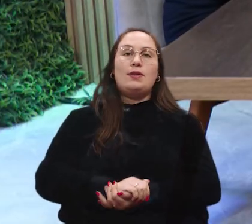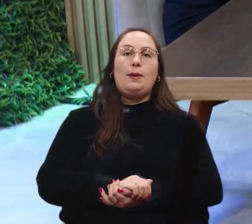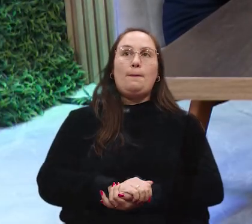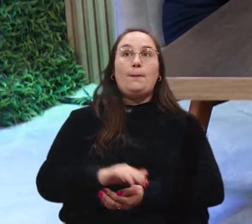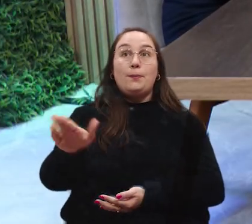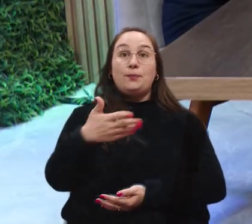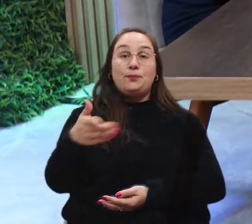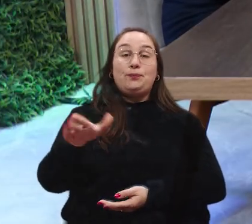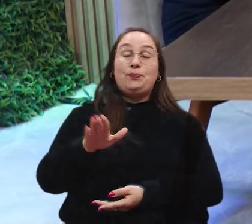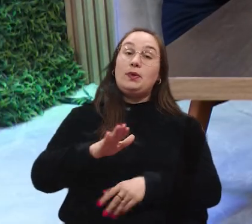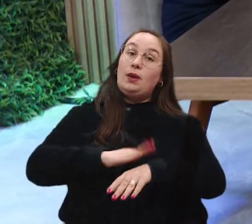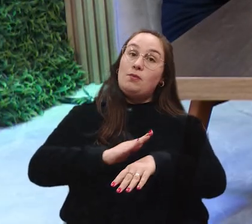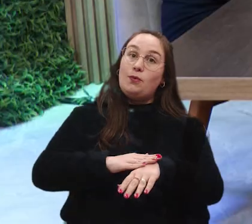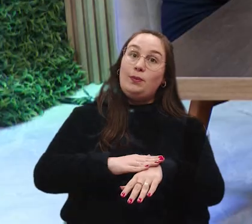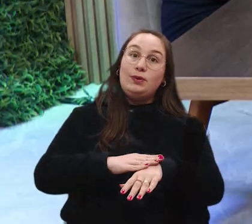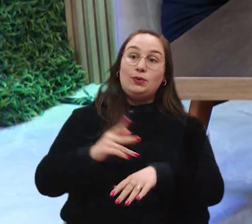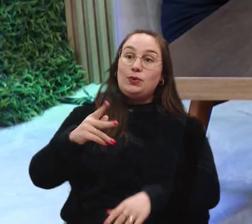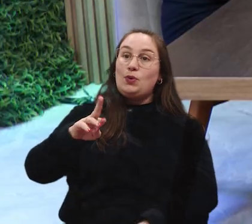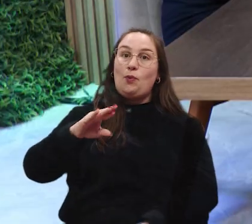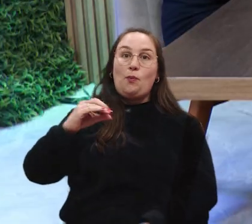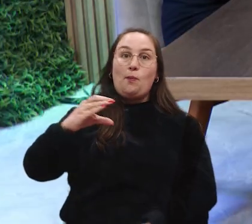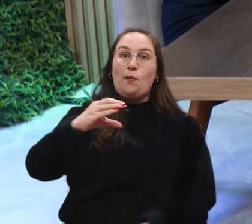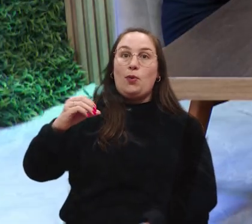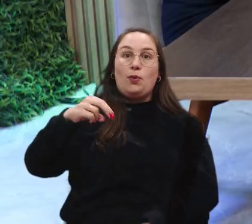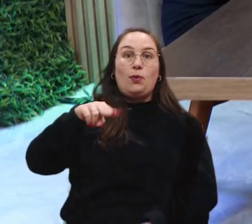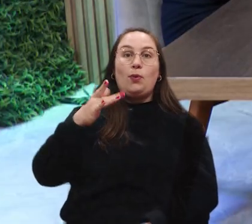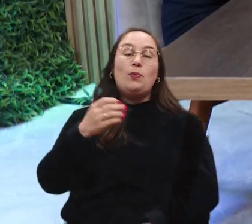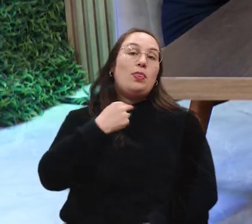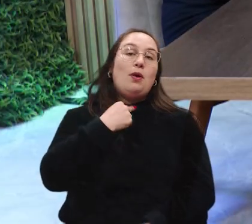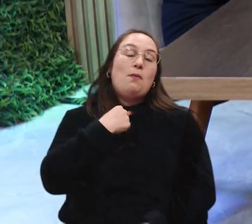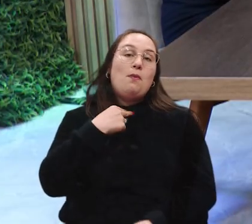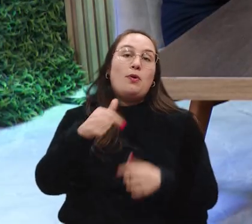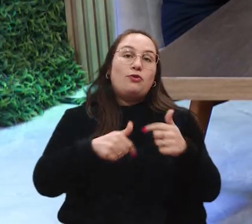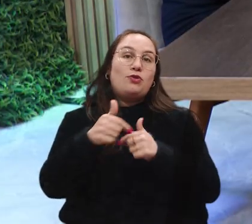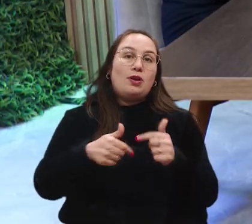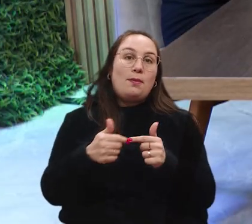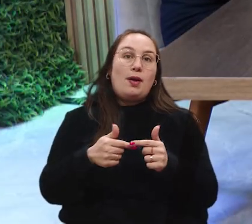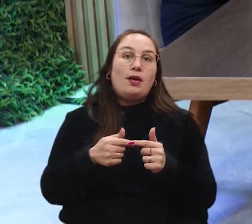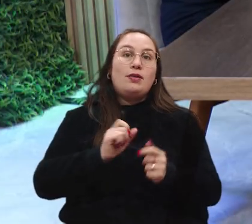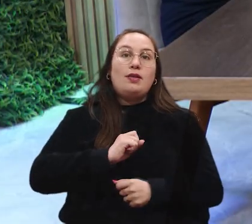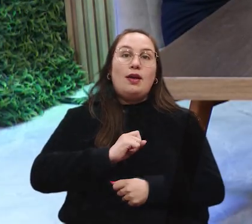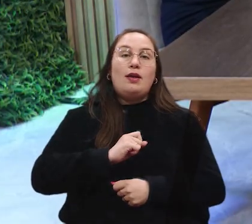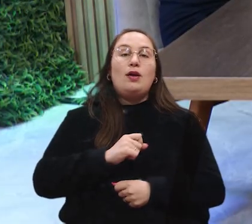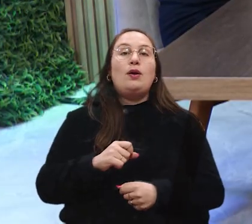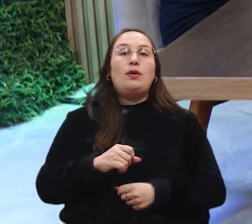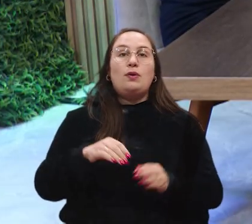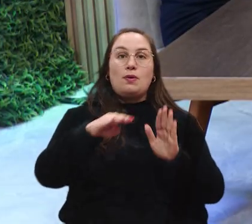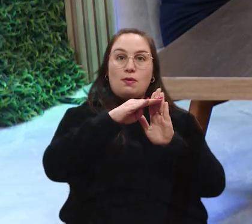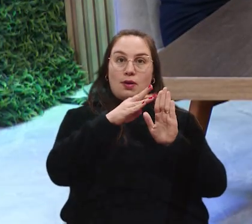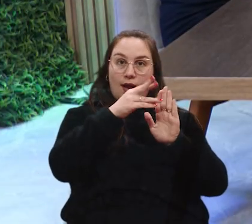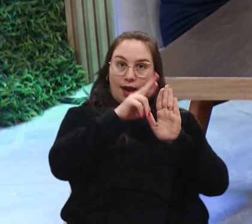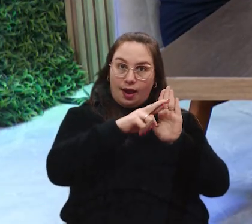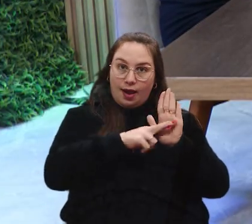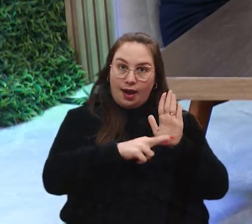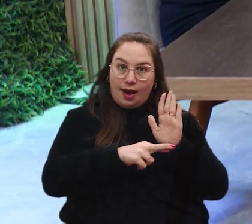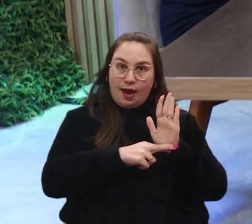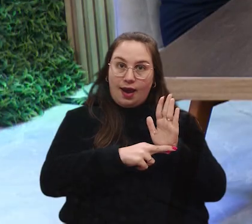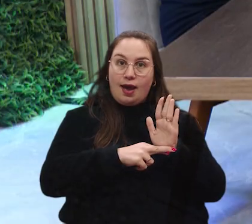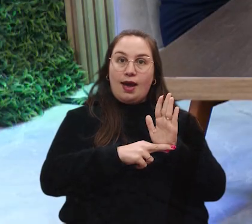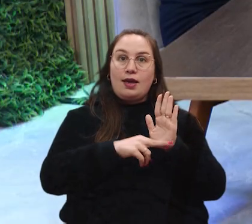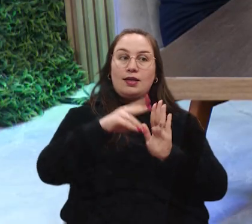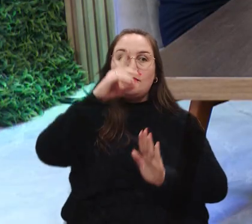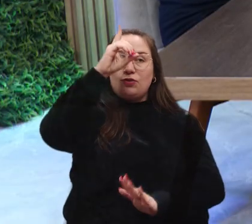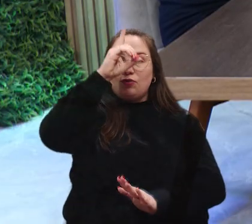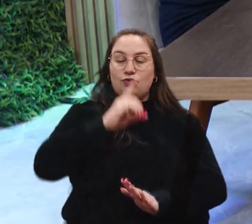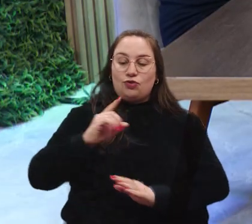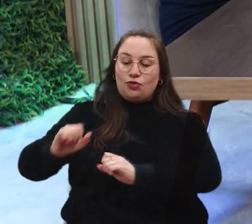às vezes tem situações que o PROCON não pode atuar, porque o PROCON trabalha com o quê? Com o Código de Defesa do Consumidor. Aí nós temos algumas